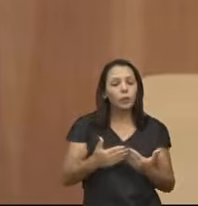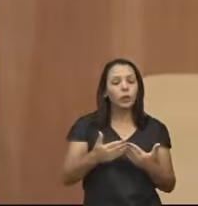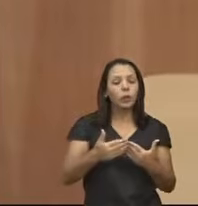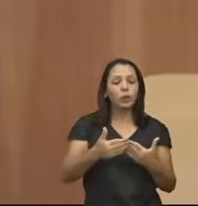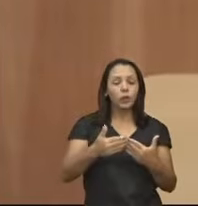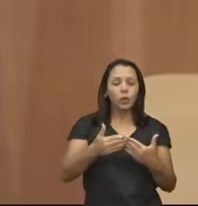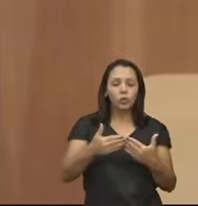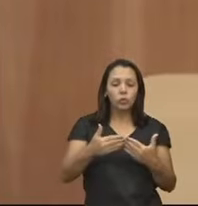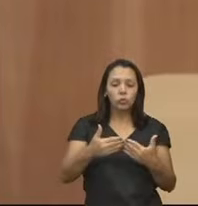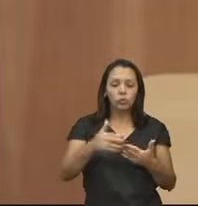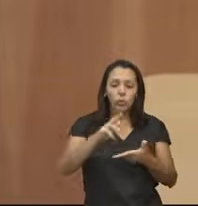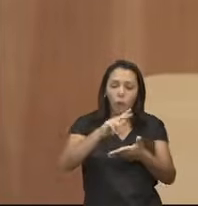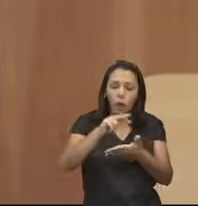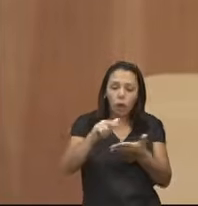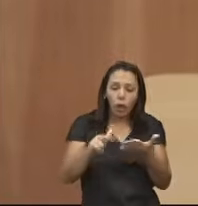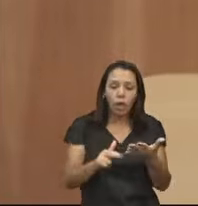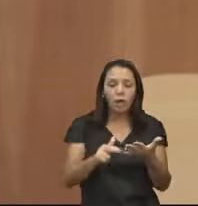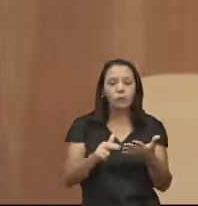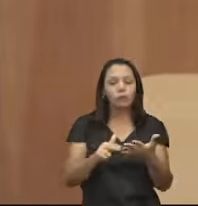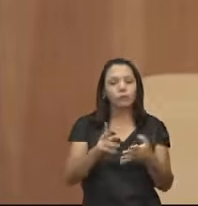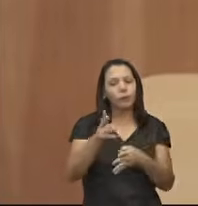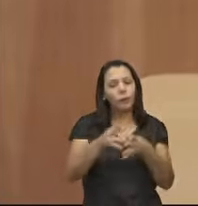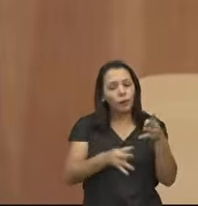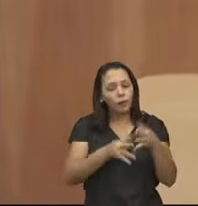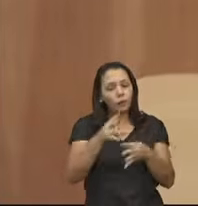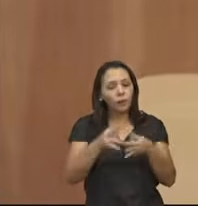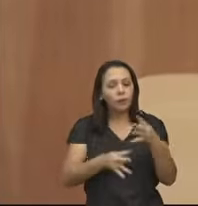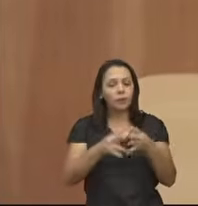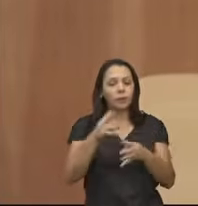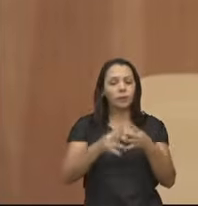atrasam um pouco alguns discursos antes